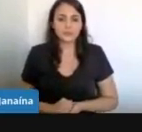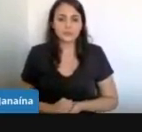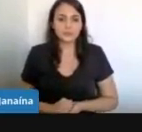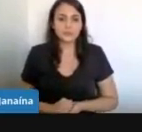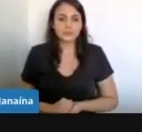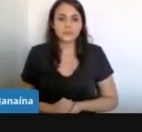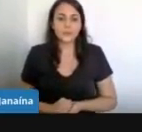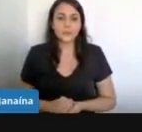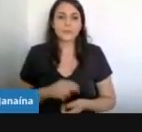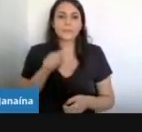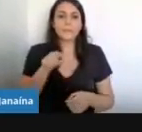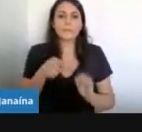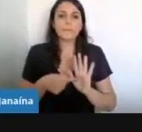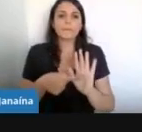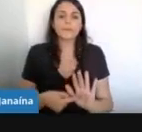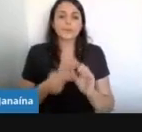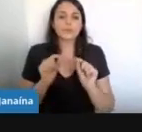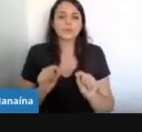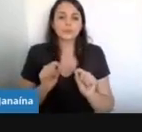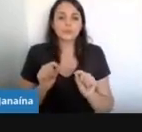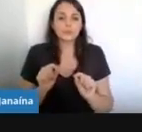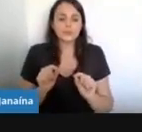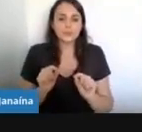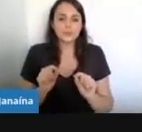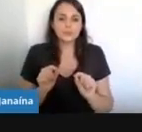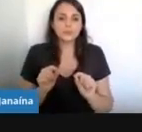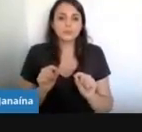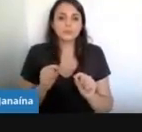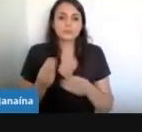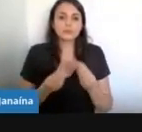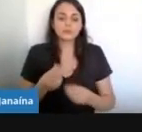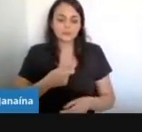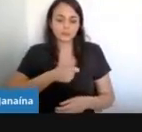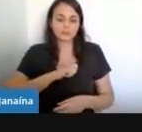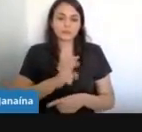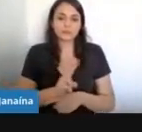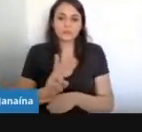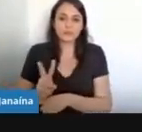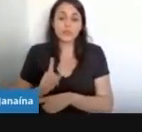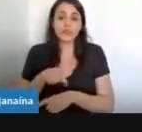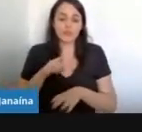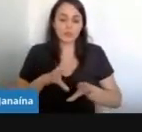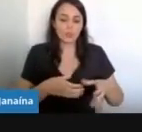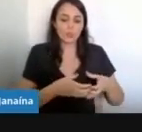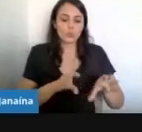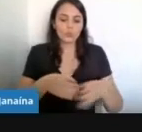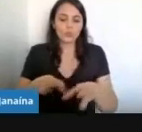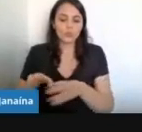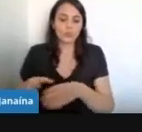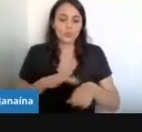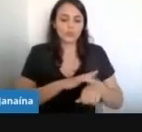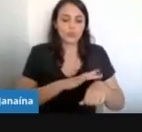Aqui nós temos resultados em relação à inserção da vigilância por grupo de doenças crônicas,